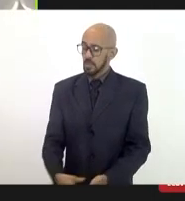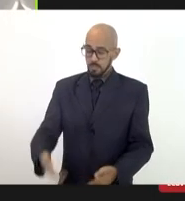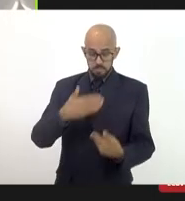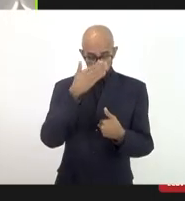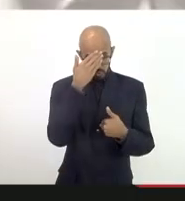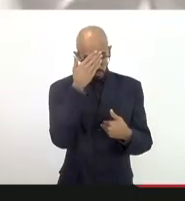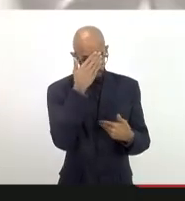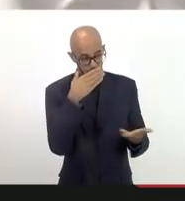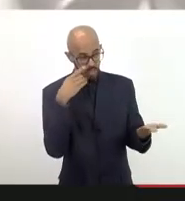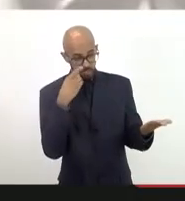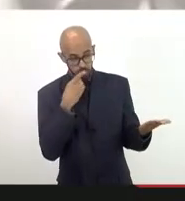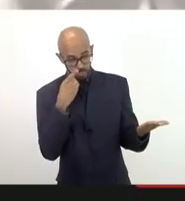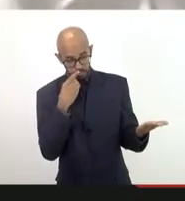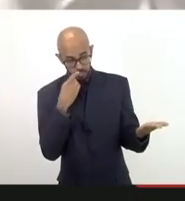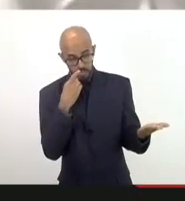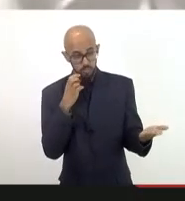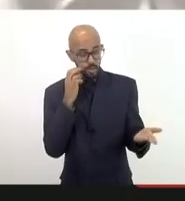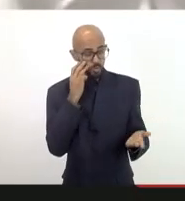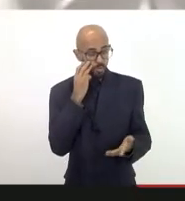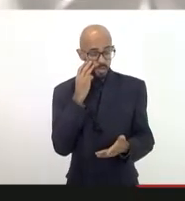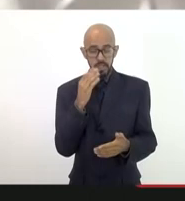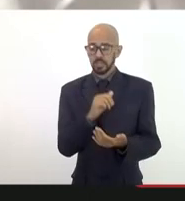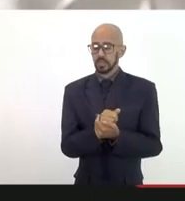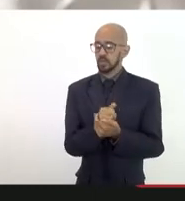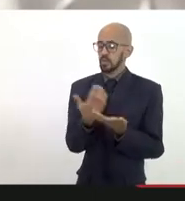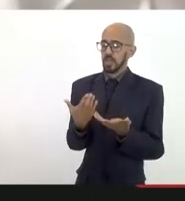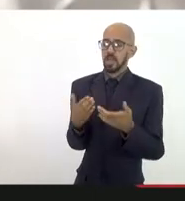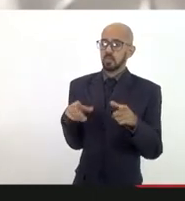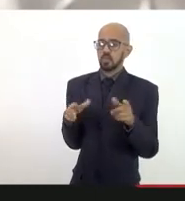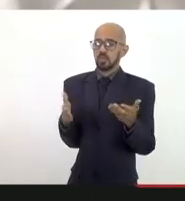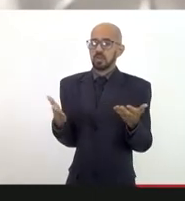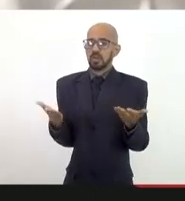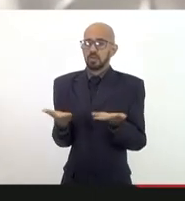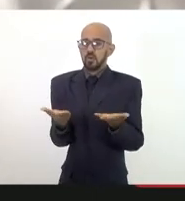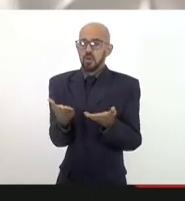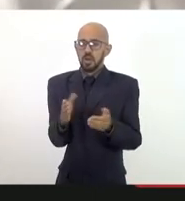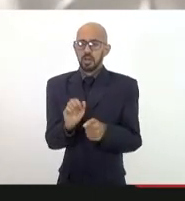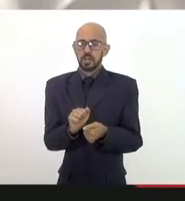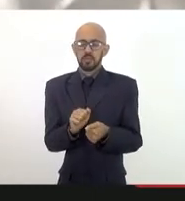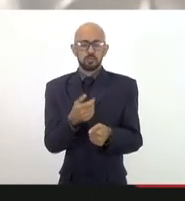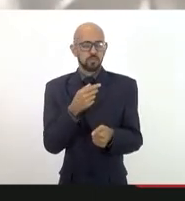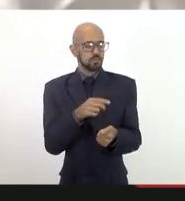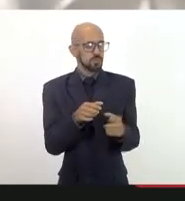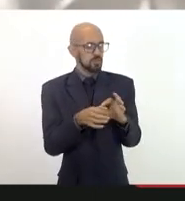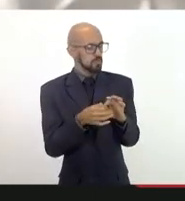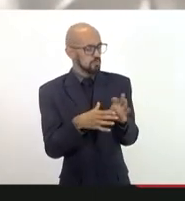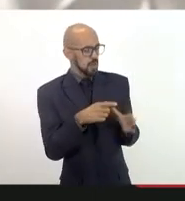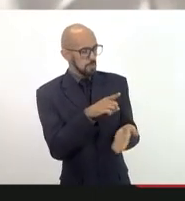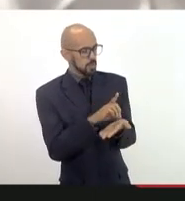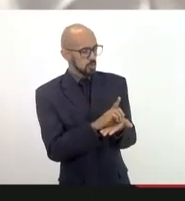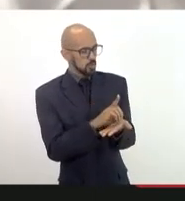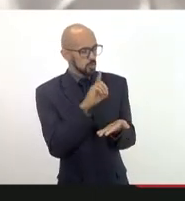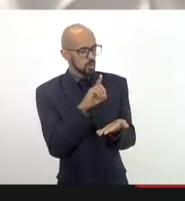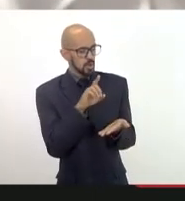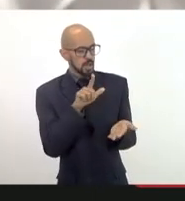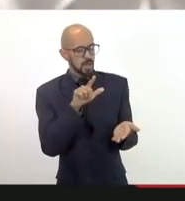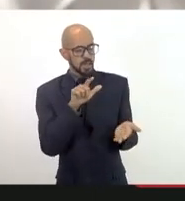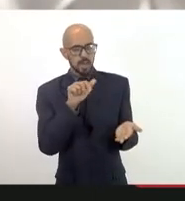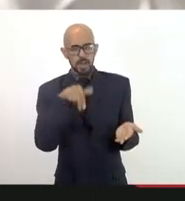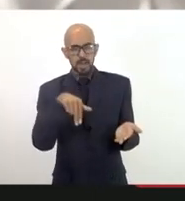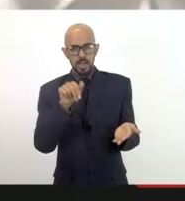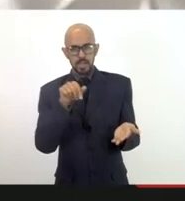Obrigado, deputado Valdeque Carneiro. Eu quero, então, passar a palavra para a doutora Nadine Borges, destacando aqui o